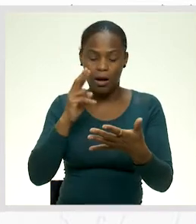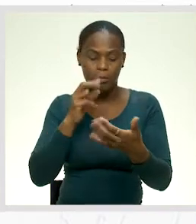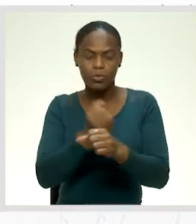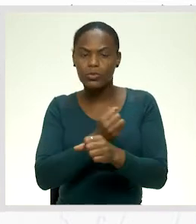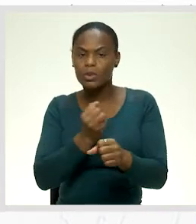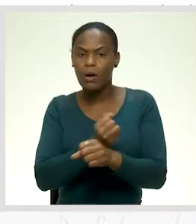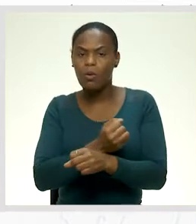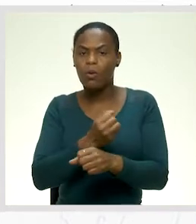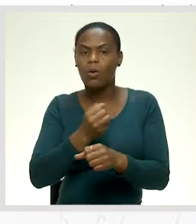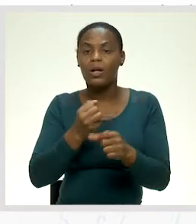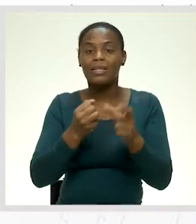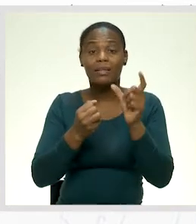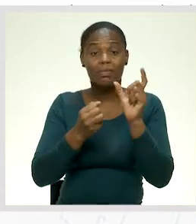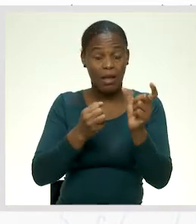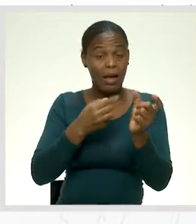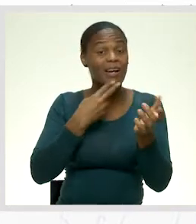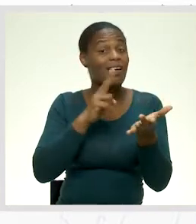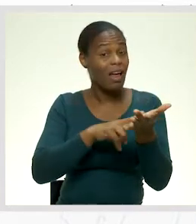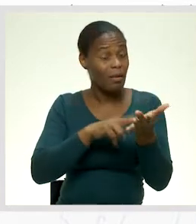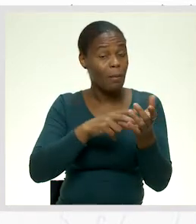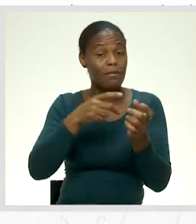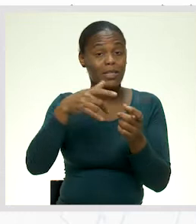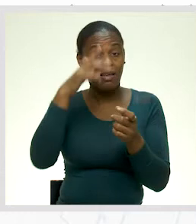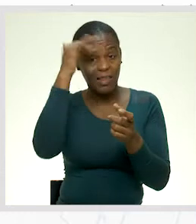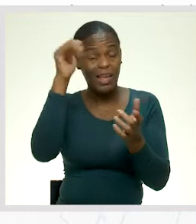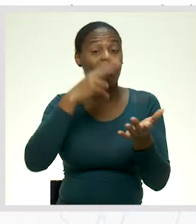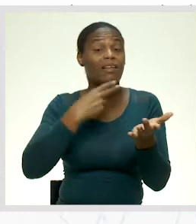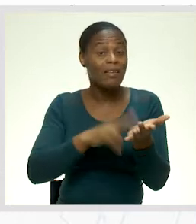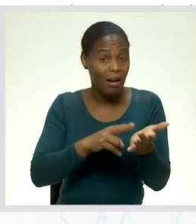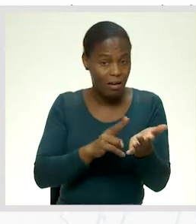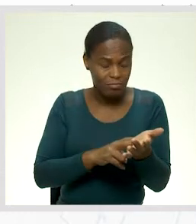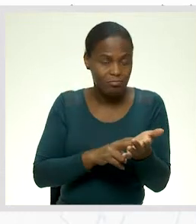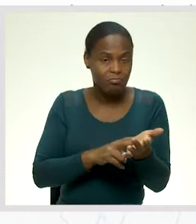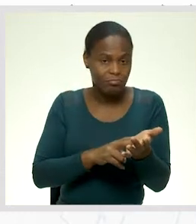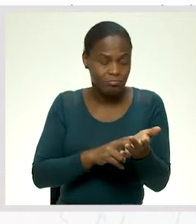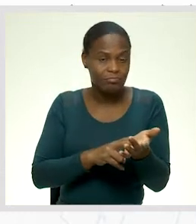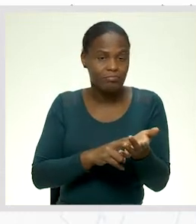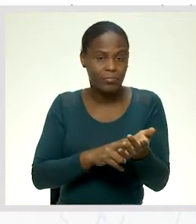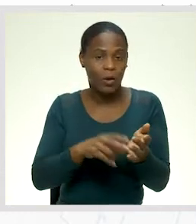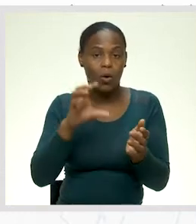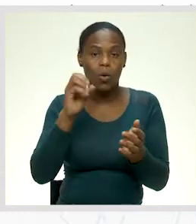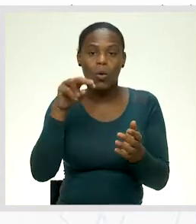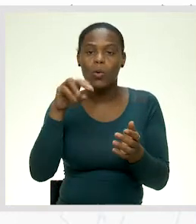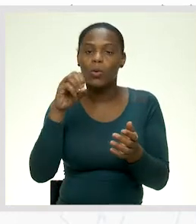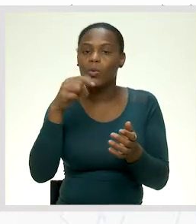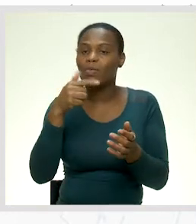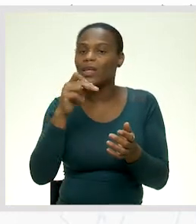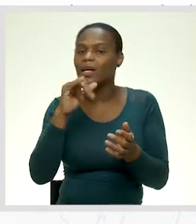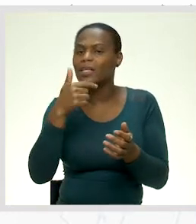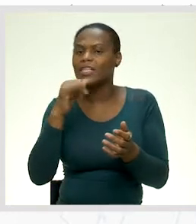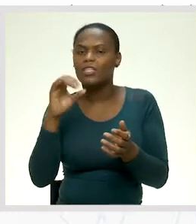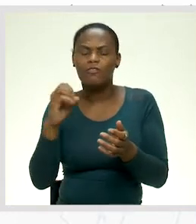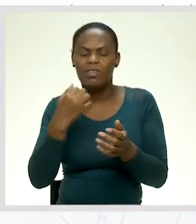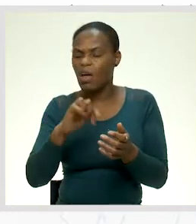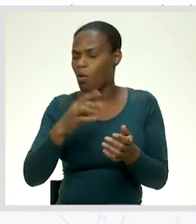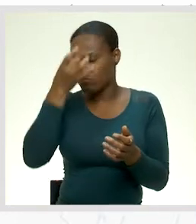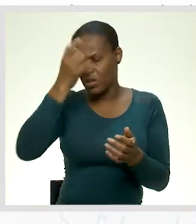denotativos, tendendo à impessoalidade, bem como evitar o uso de expressões